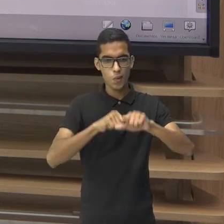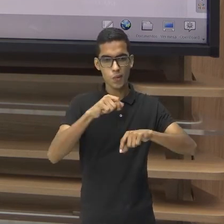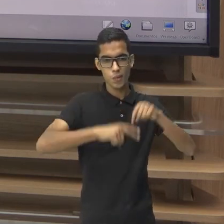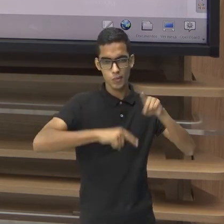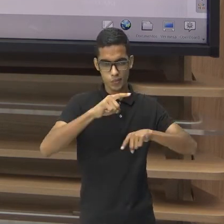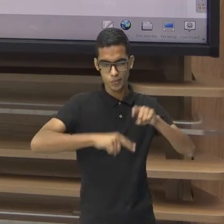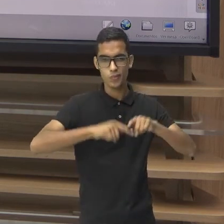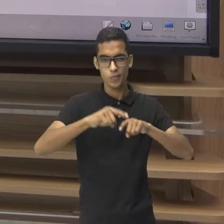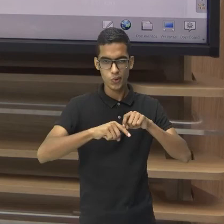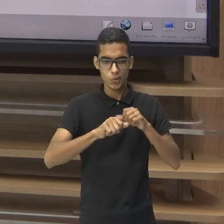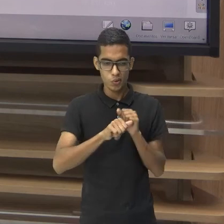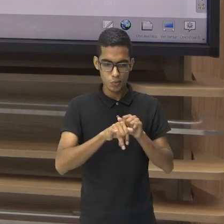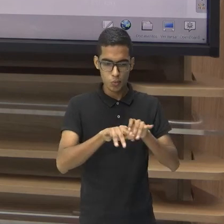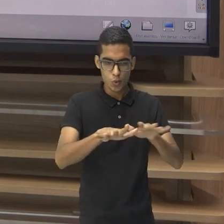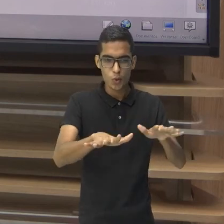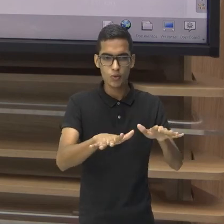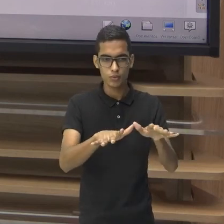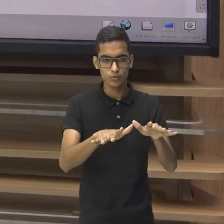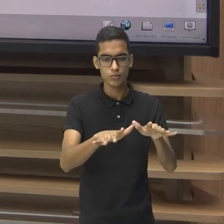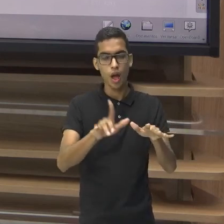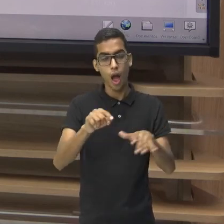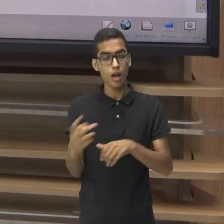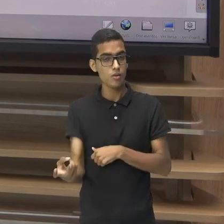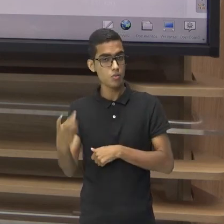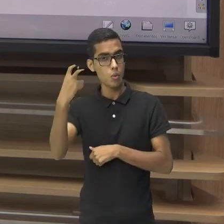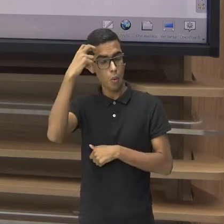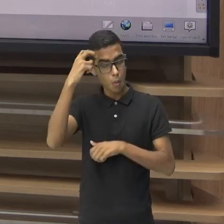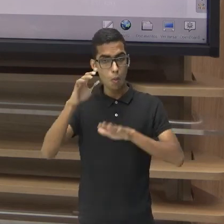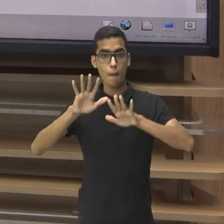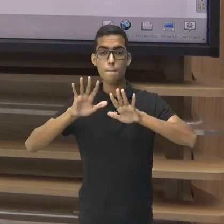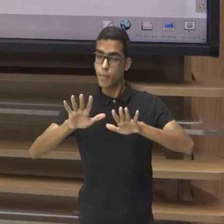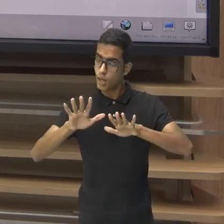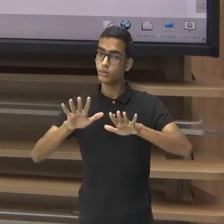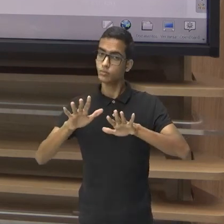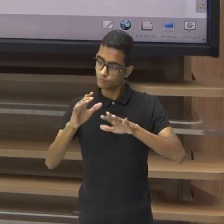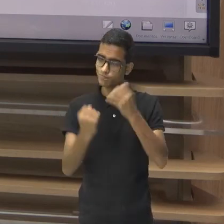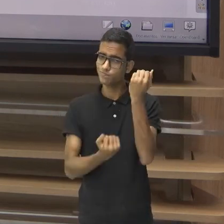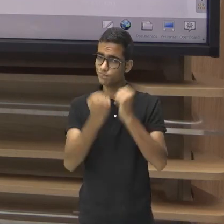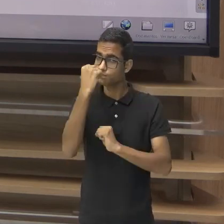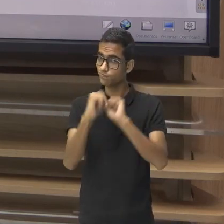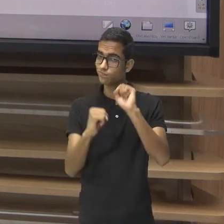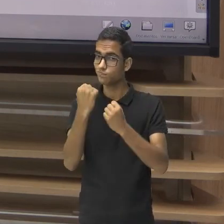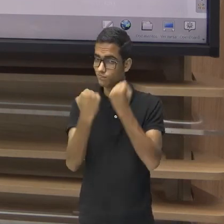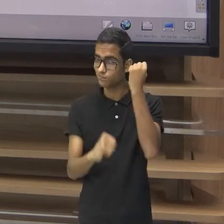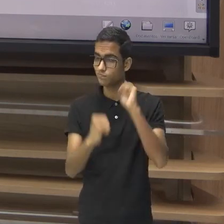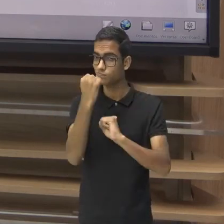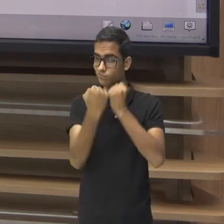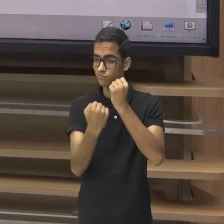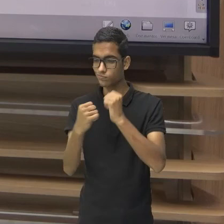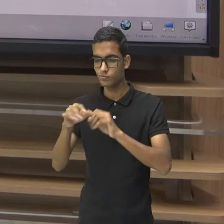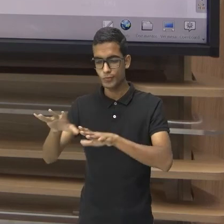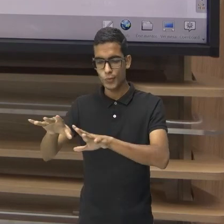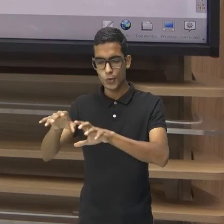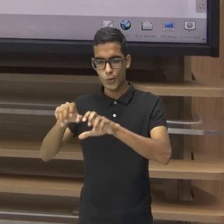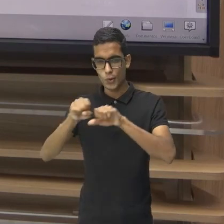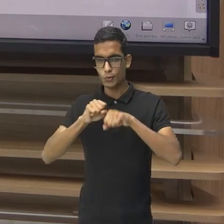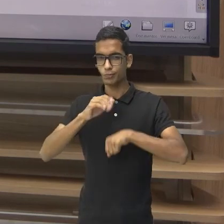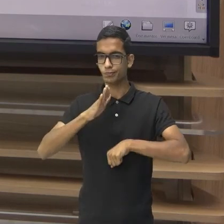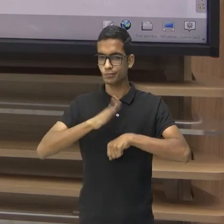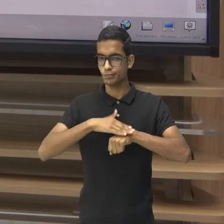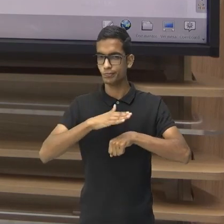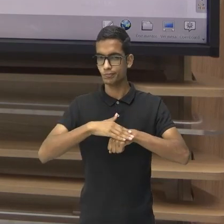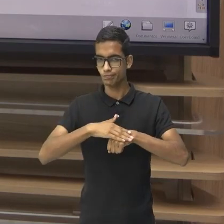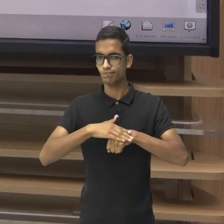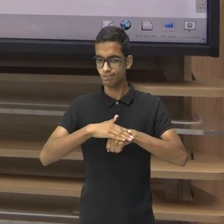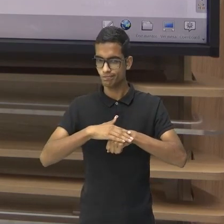em mercadoria? É cultura, mas a indústria se apropriou, tomou conta disso.